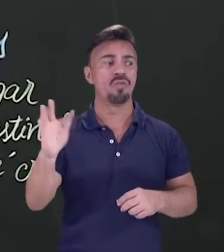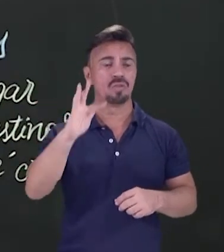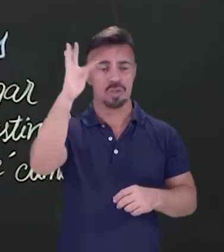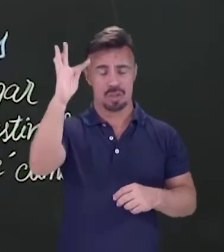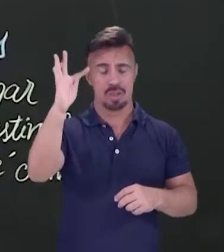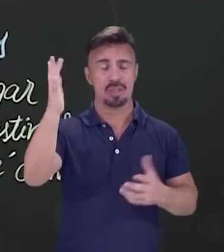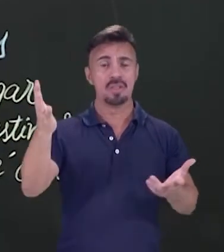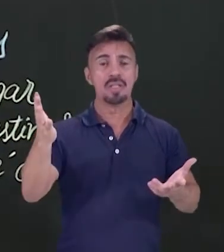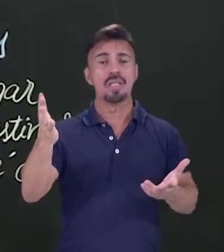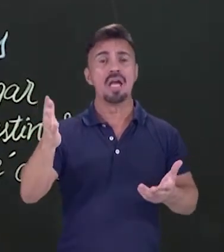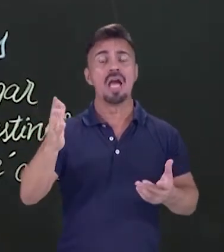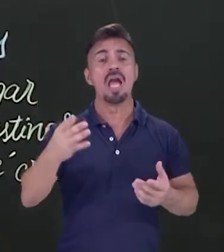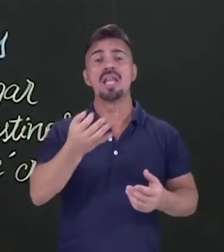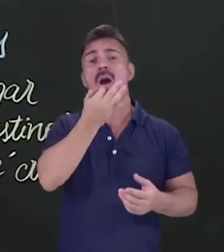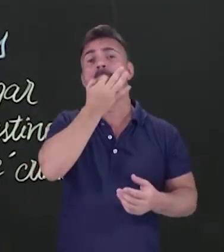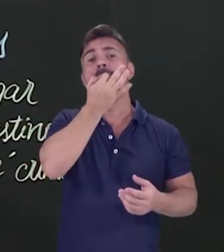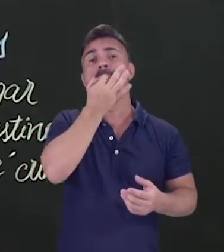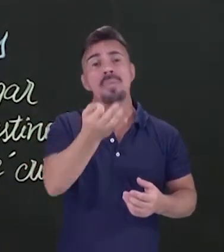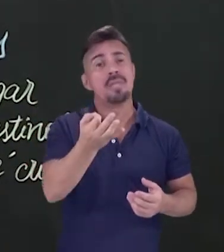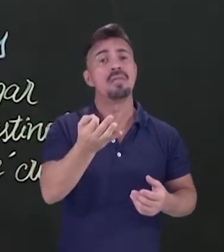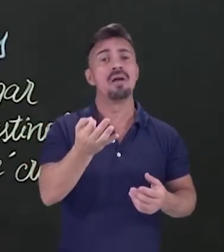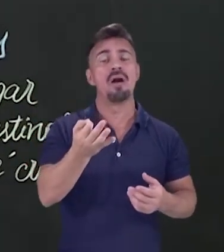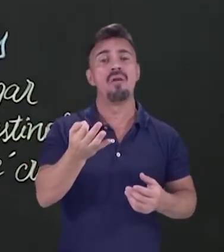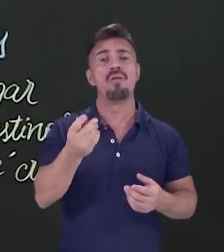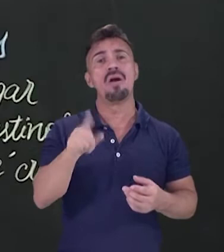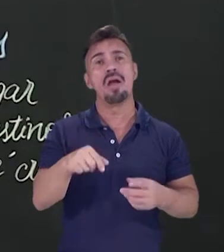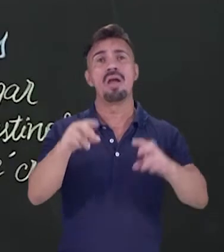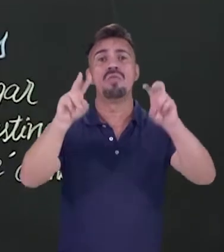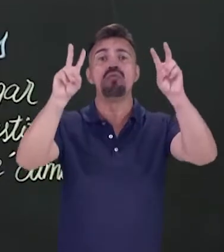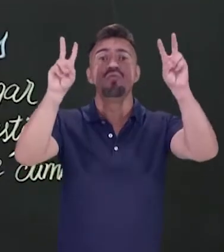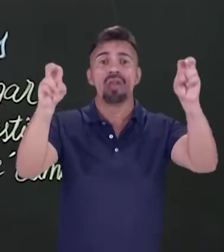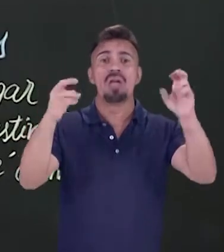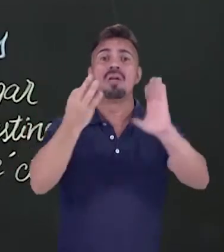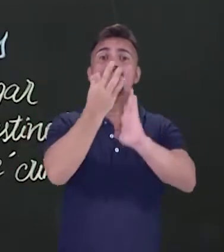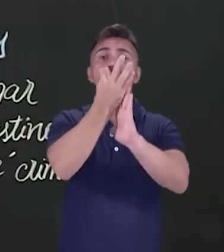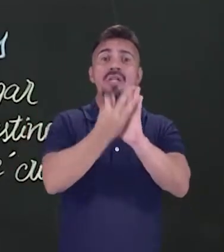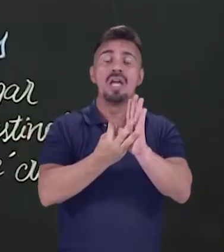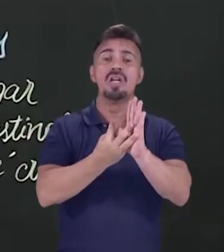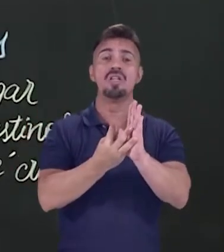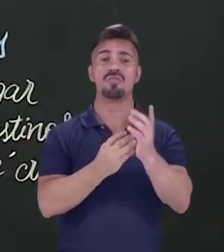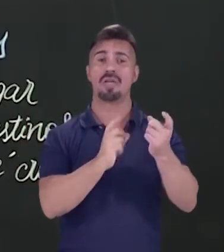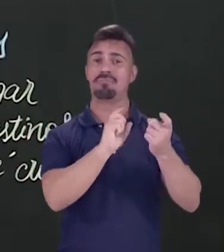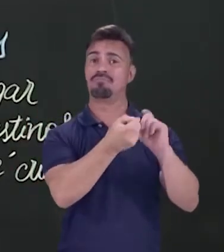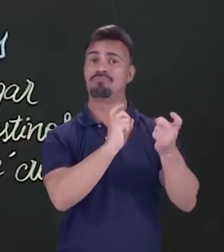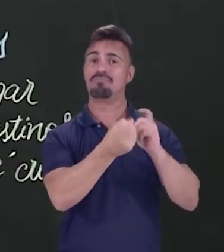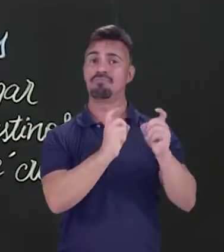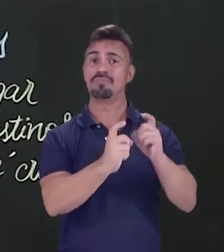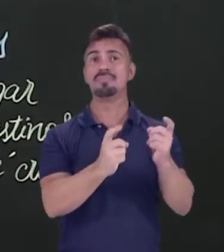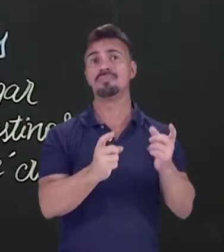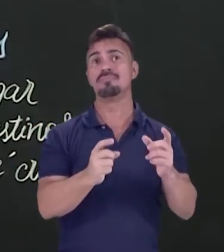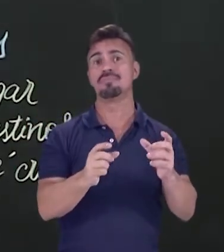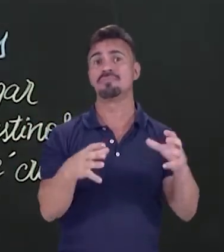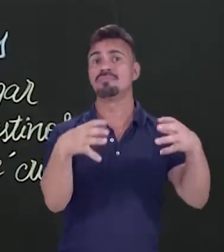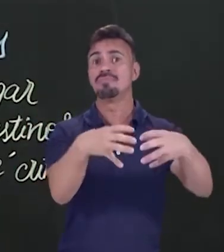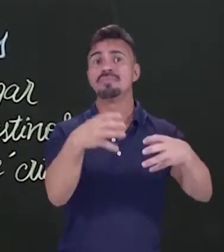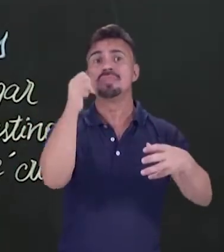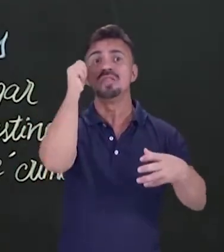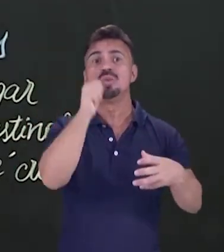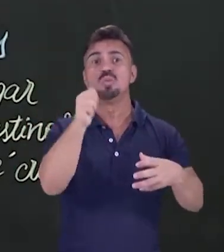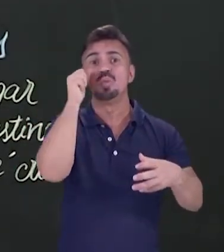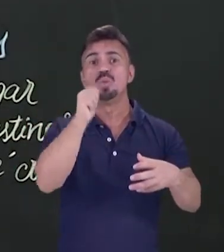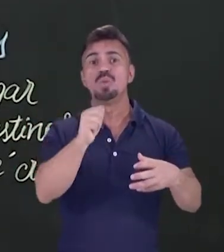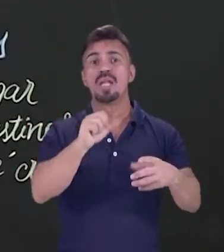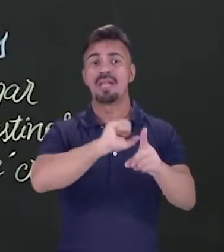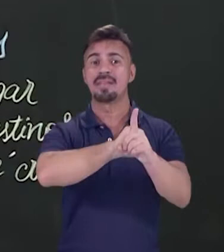já sugere, ou seja, uma sugestão aqui de que é um tema, de que é um texto que vai discutir a representatividade feminina na sociedade,